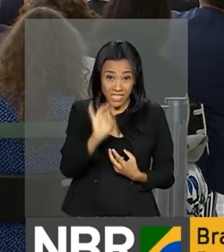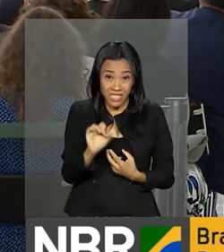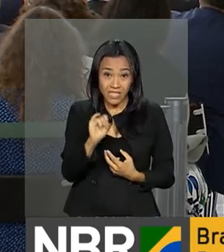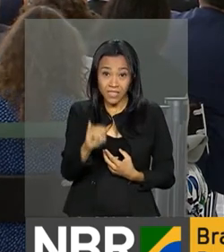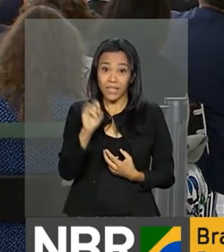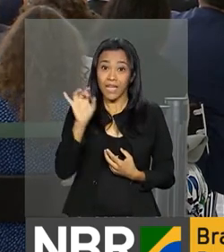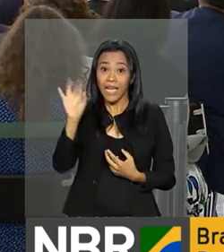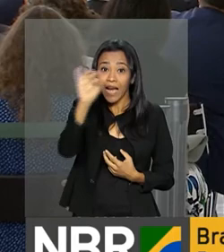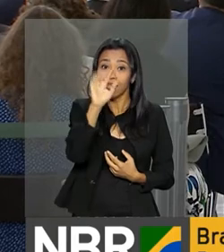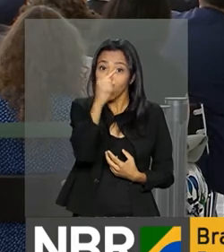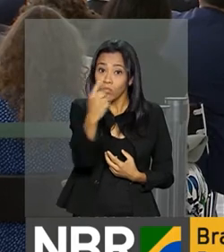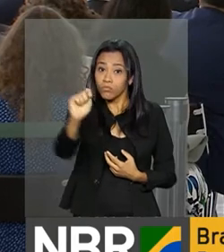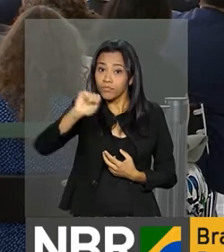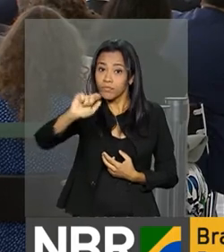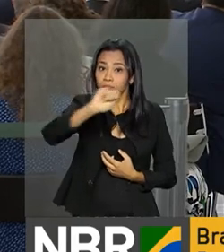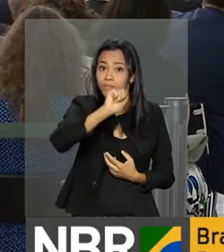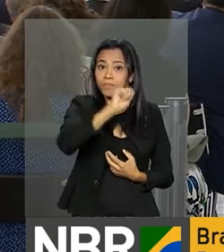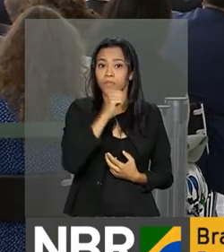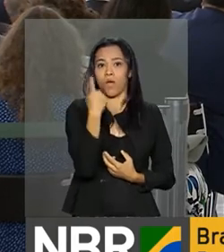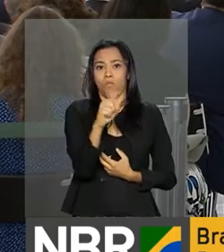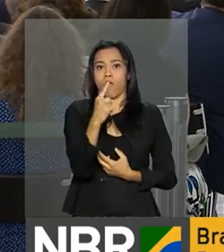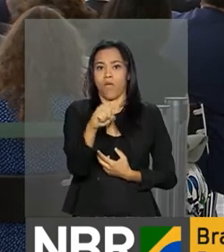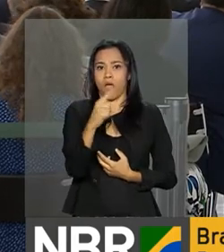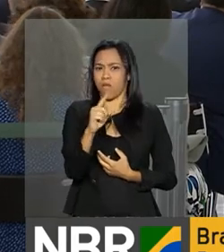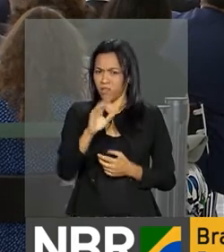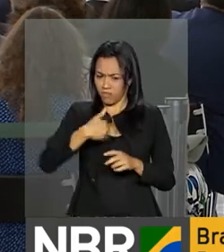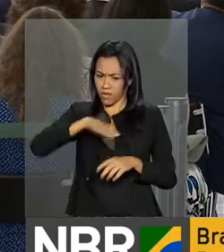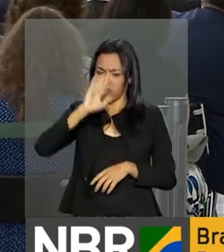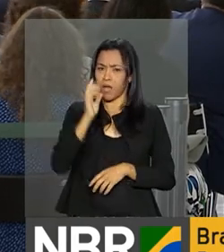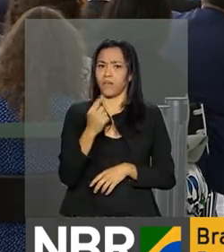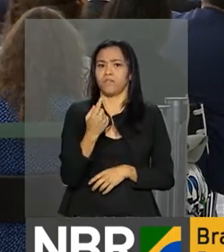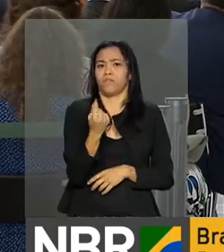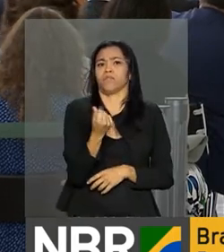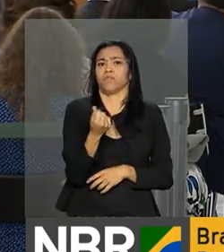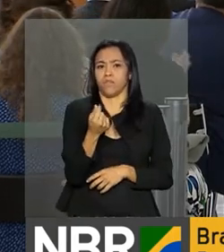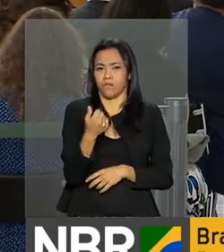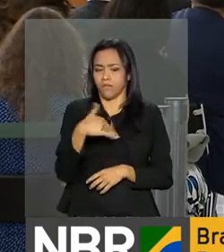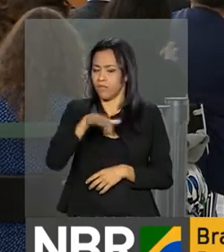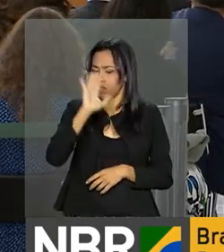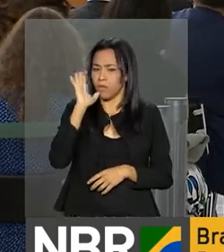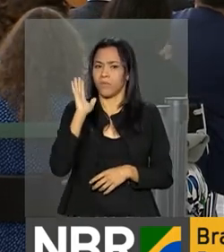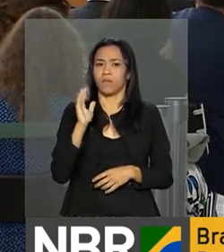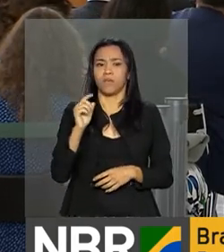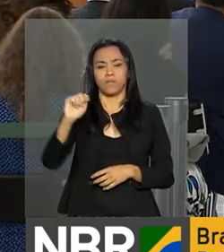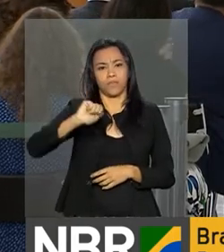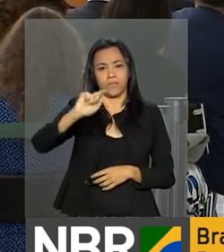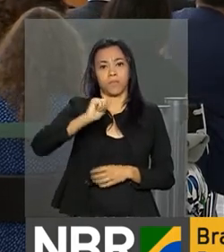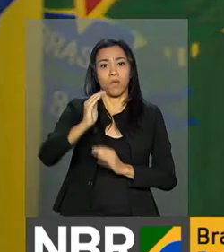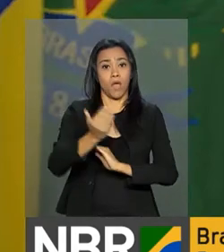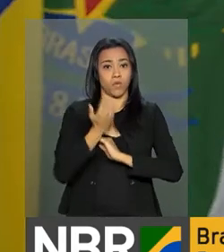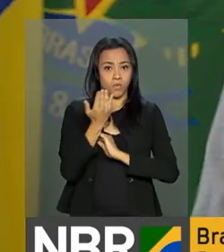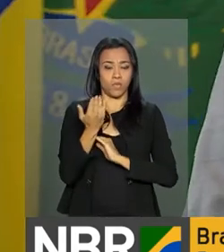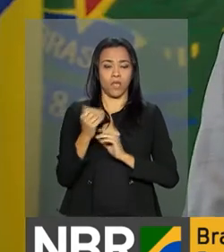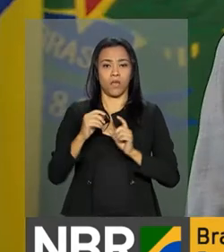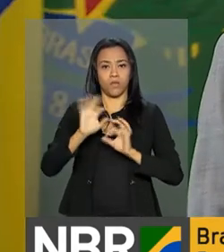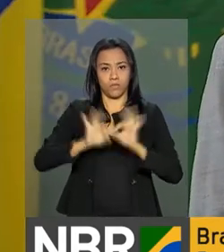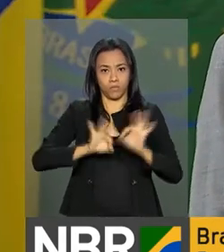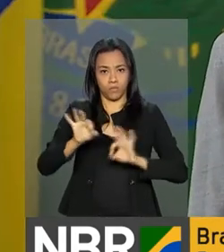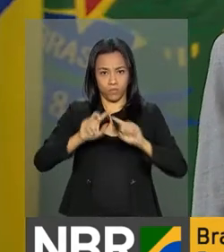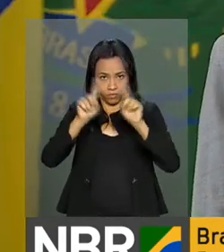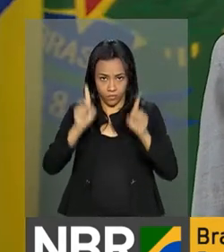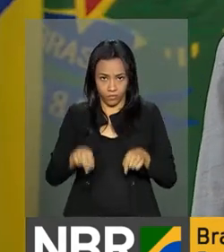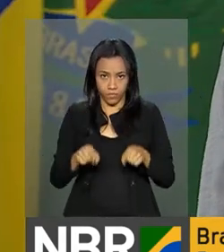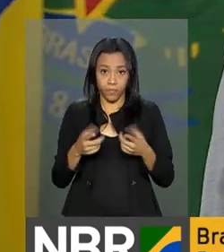já deu pra fazer o programa mas eles vão dar muito mais do que isso é muito mais do que isso mas o ilan também